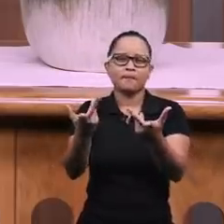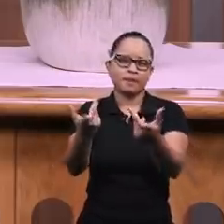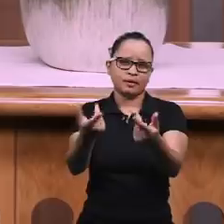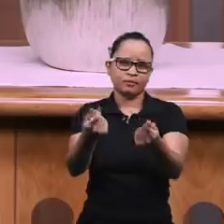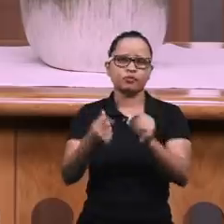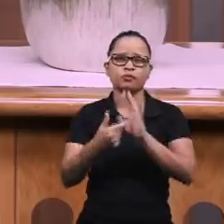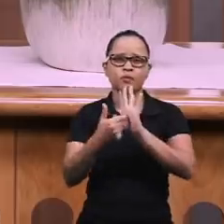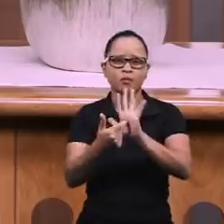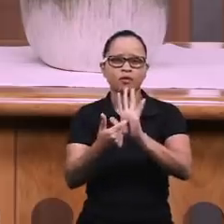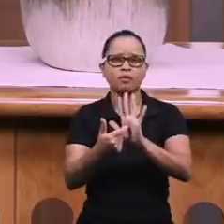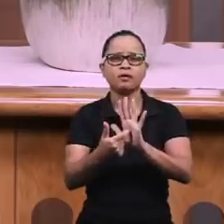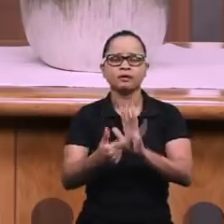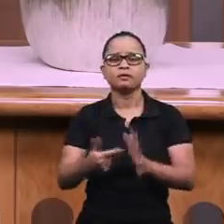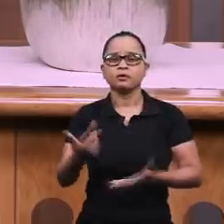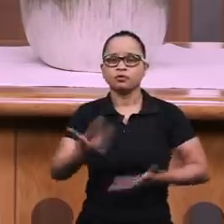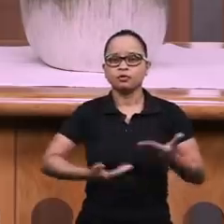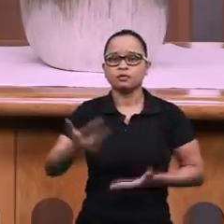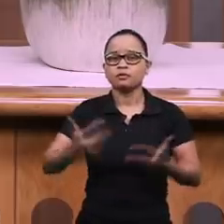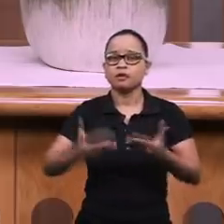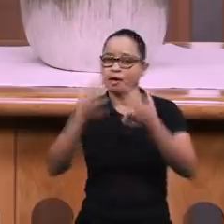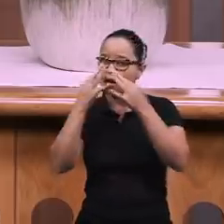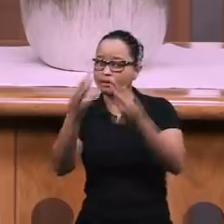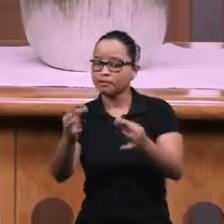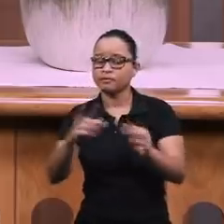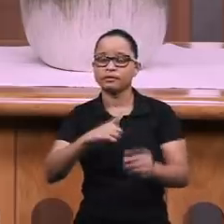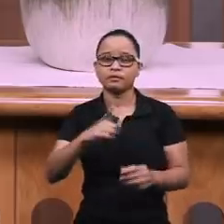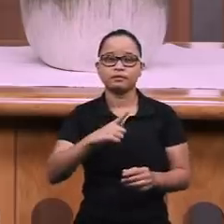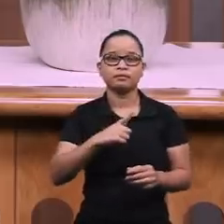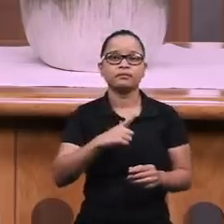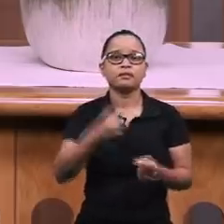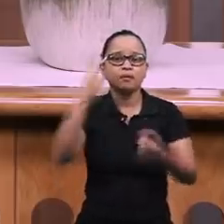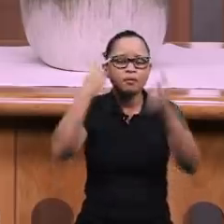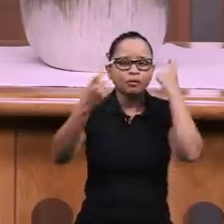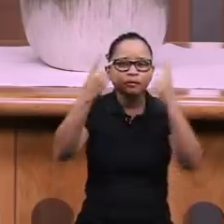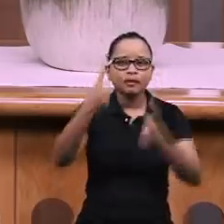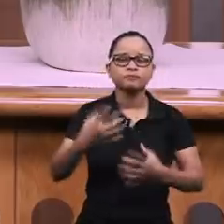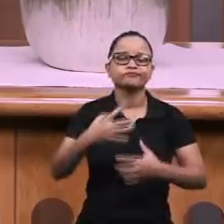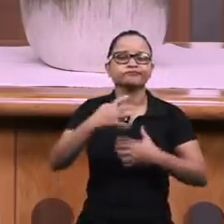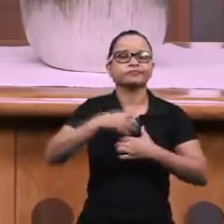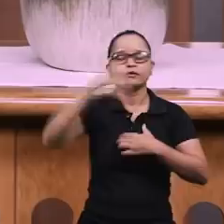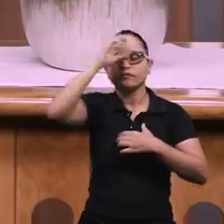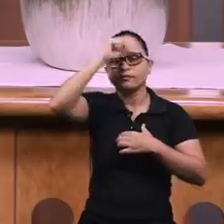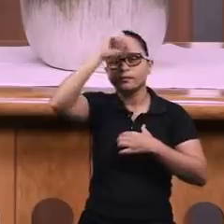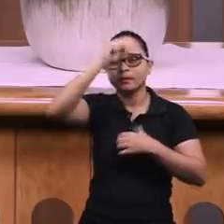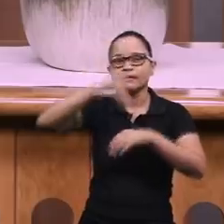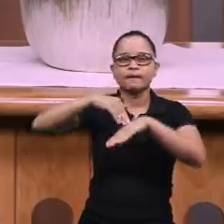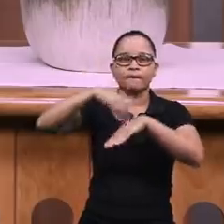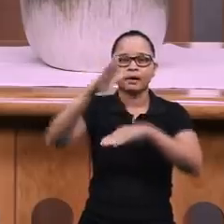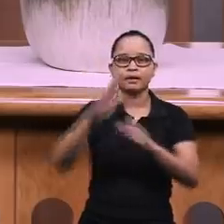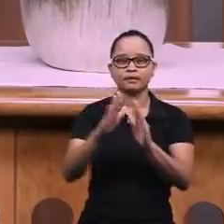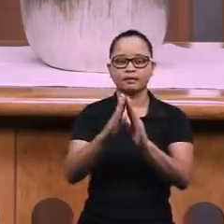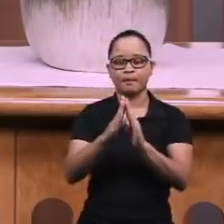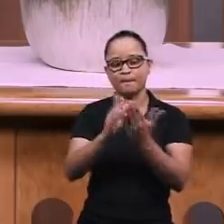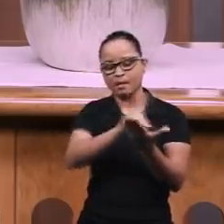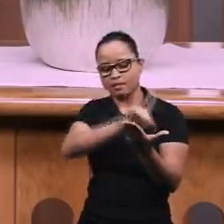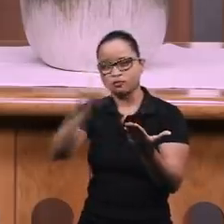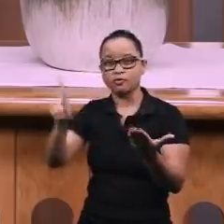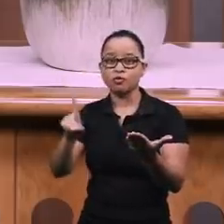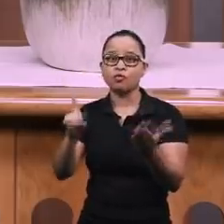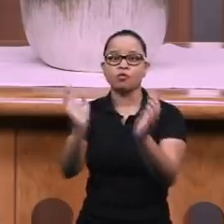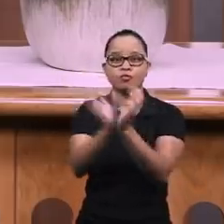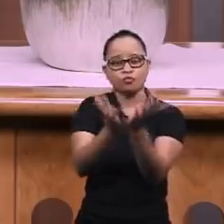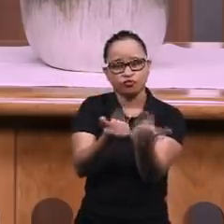mostra que os irmãos estão atentos preocupados com esse momento no sentido de aprenderem mais da palavra se dedicarem